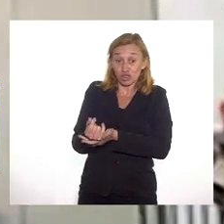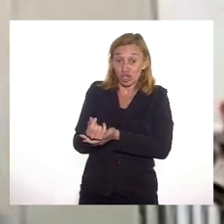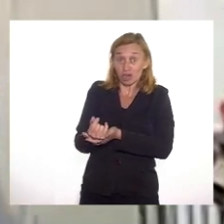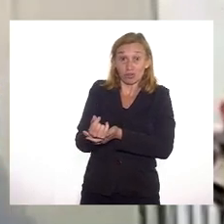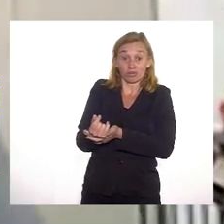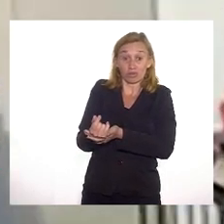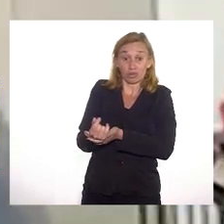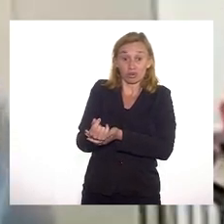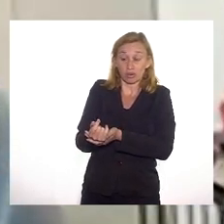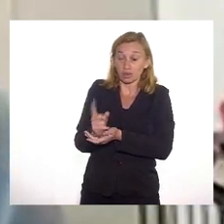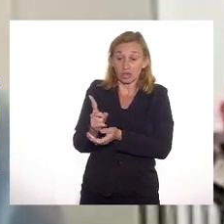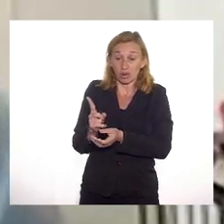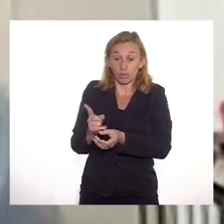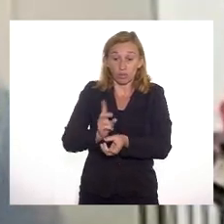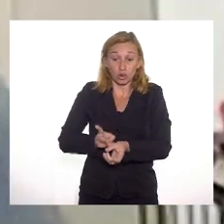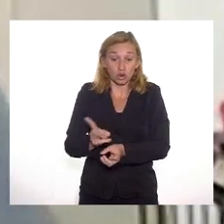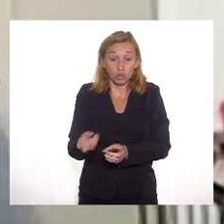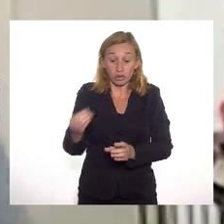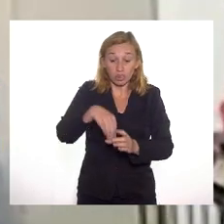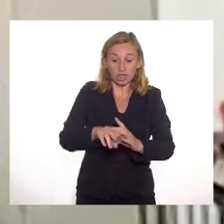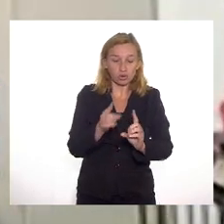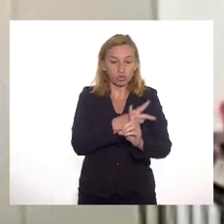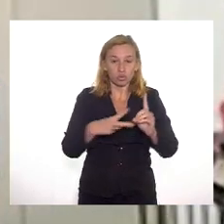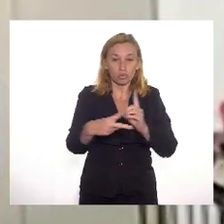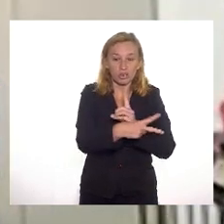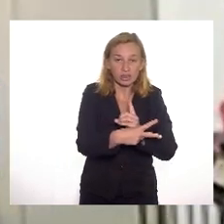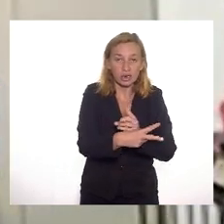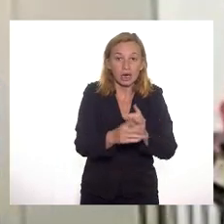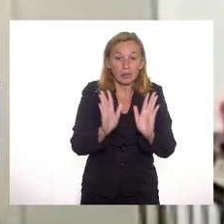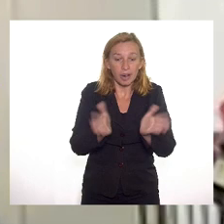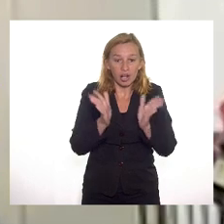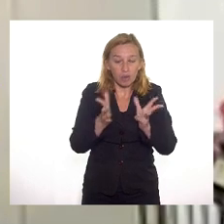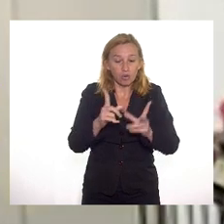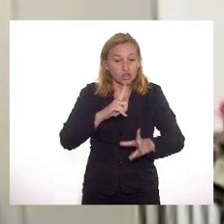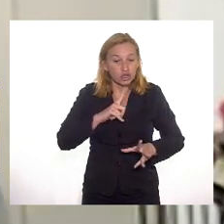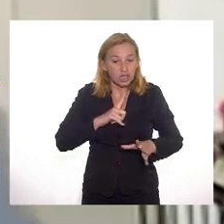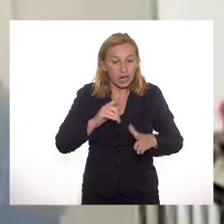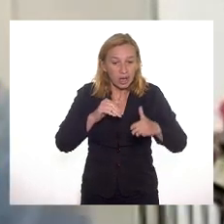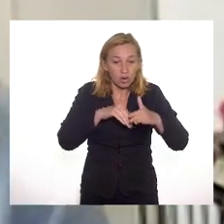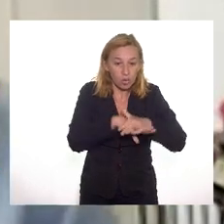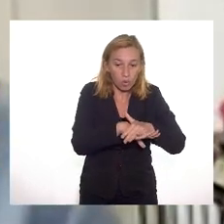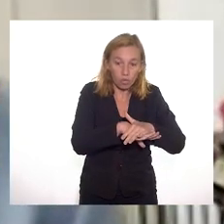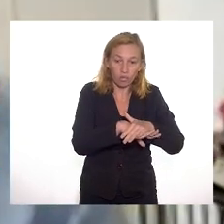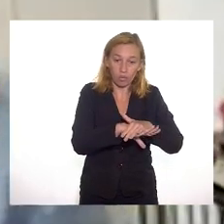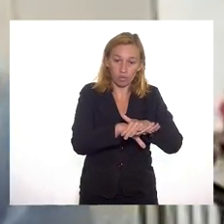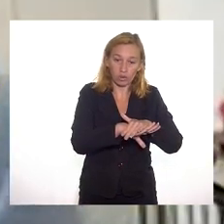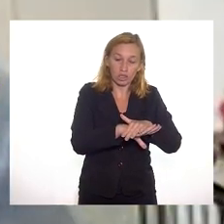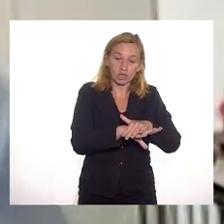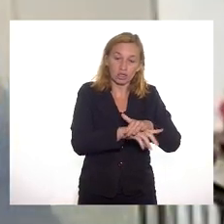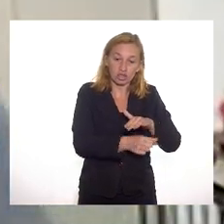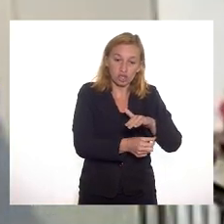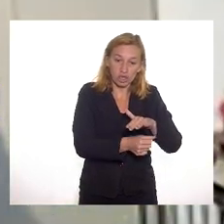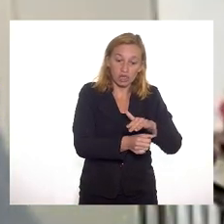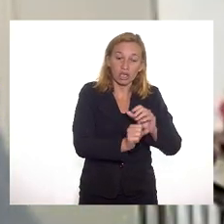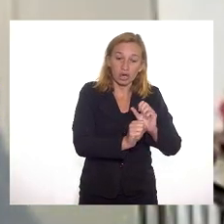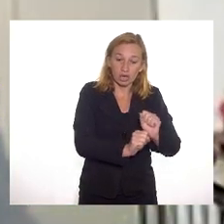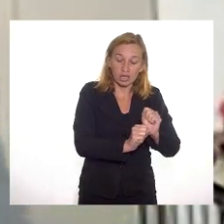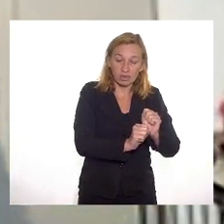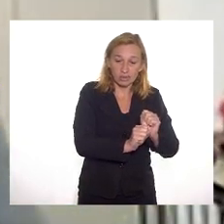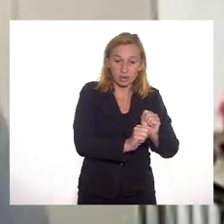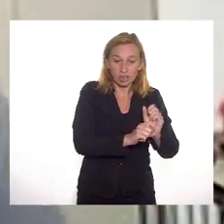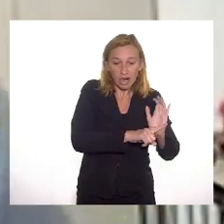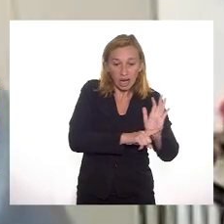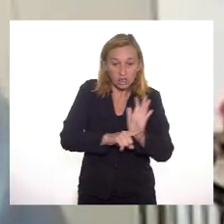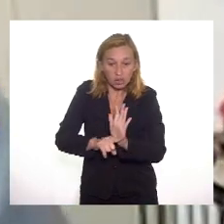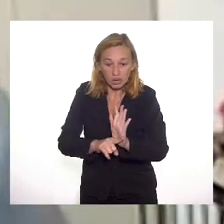ficou no Rio Previdência para garantir hoje uma reserva que desse maior solidez ao